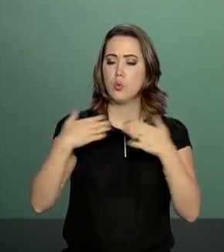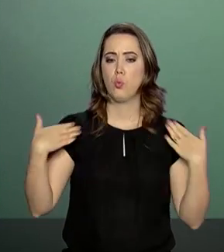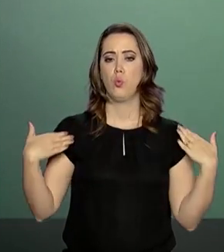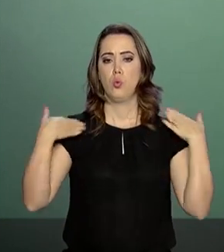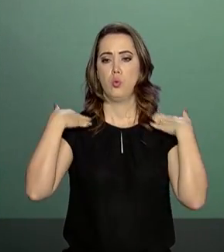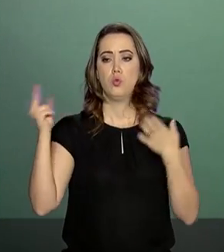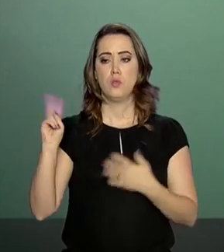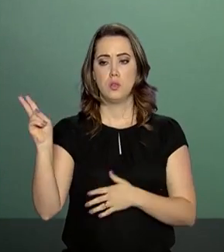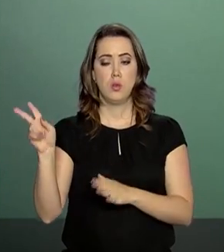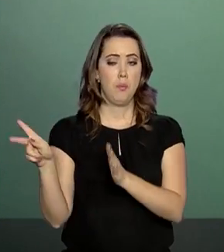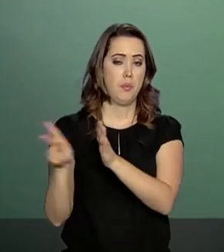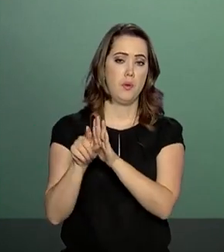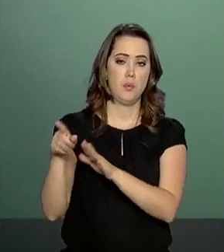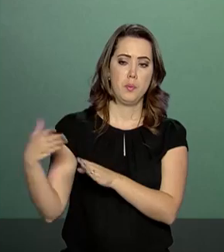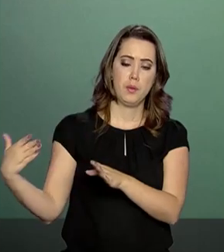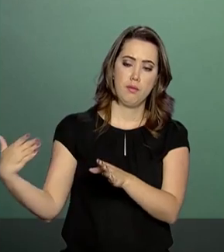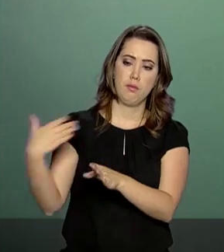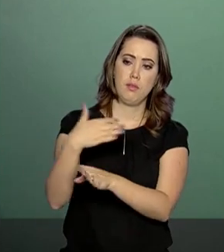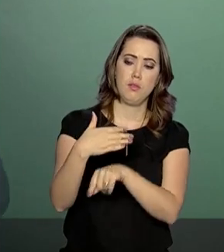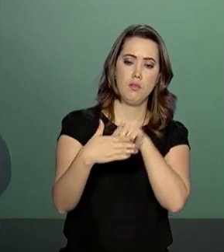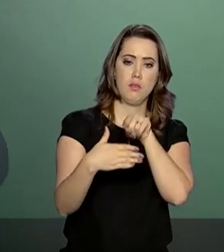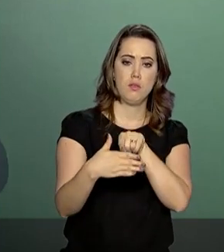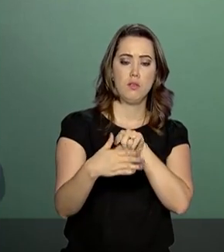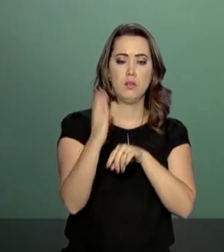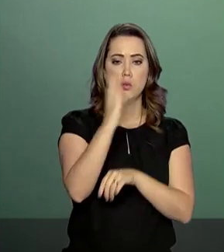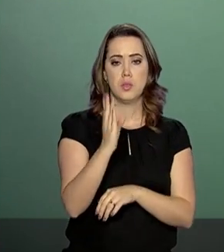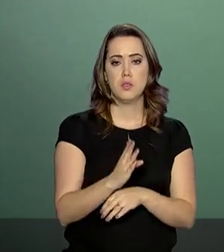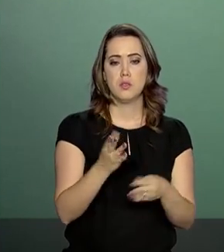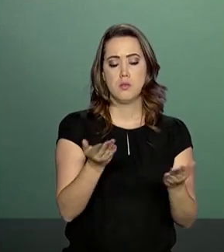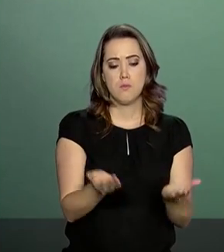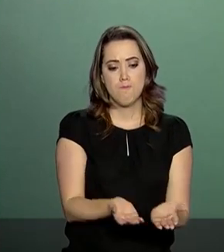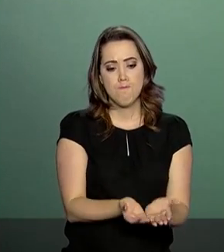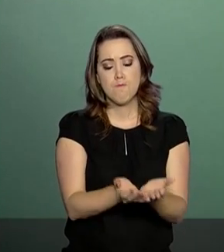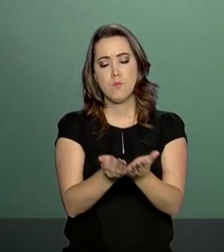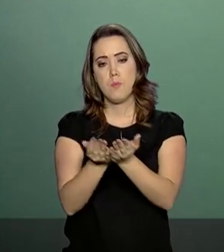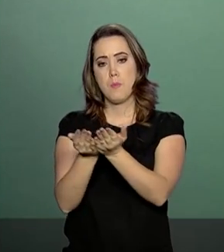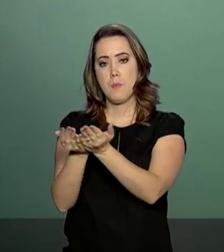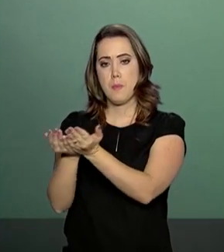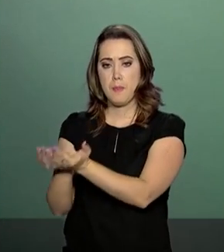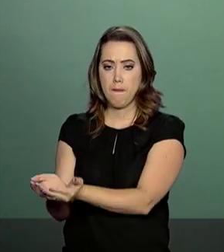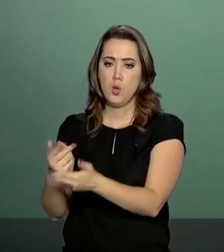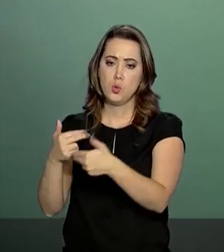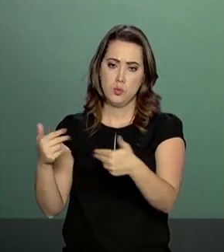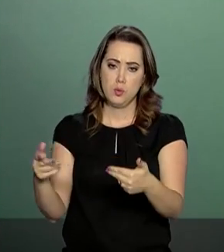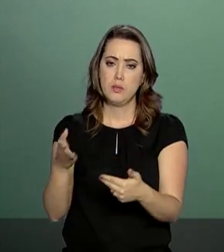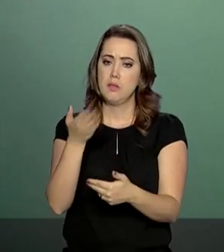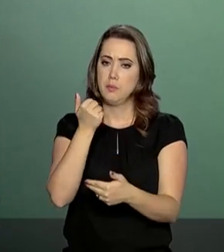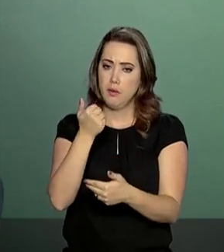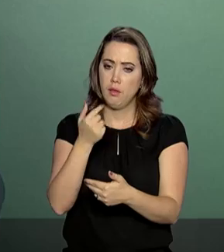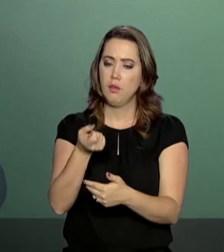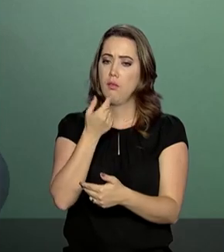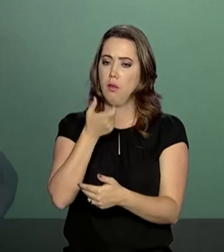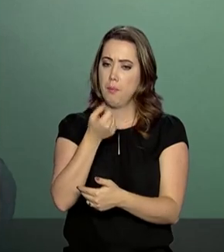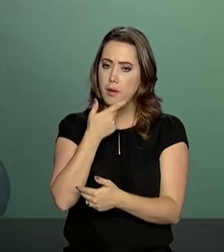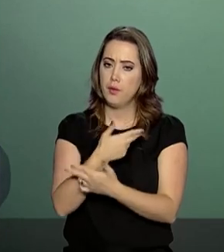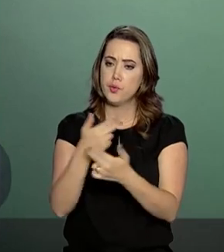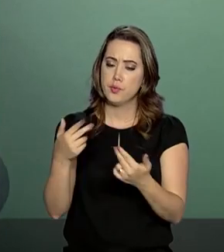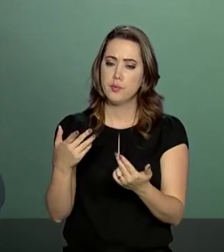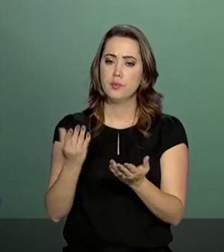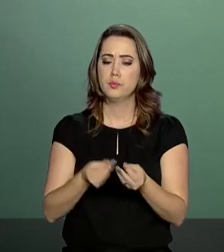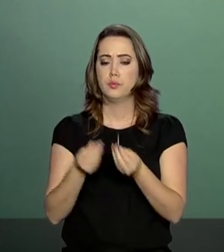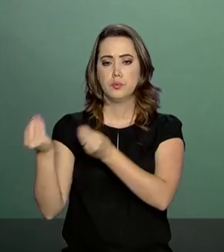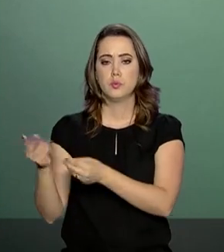venezuelanos a fim de adentrarem o seu território levando esses suministros Esses medicamentos essa